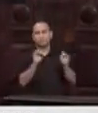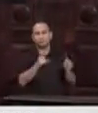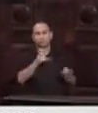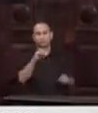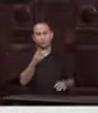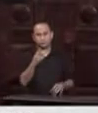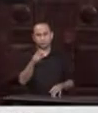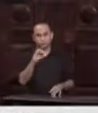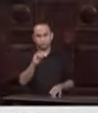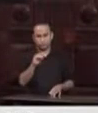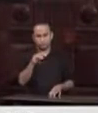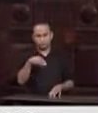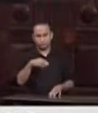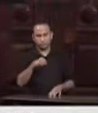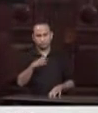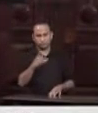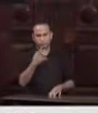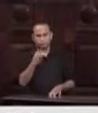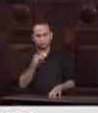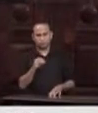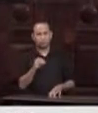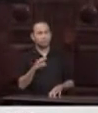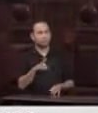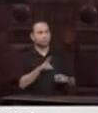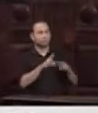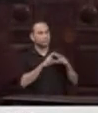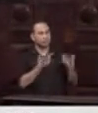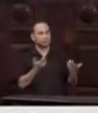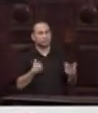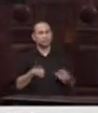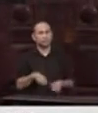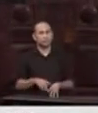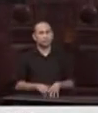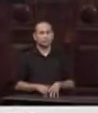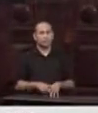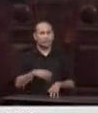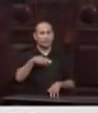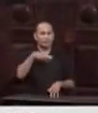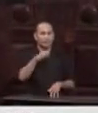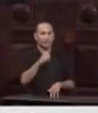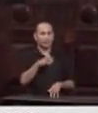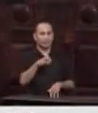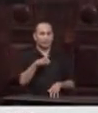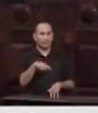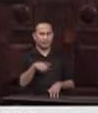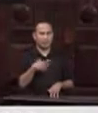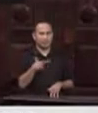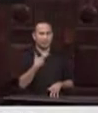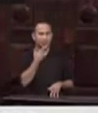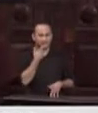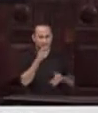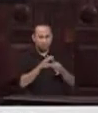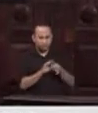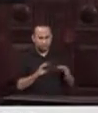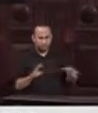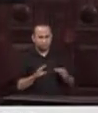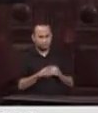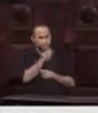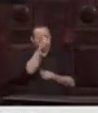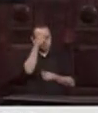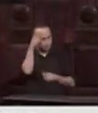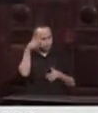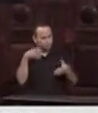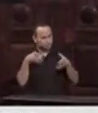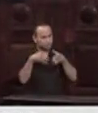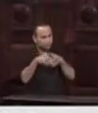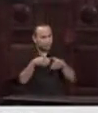que representa a região de Macaé. Está confirmada, está marcada uma audiência pública, foi confirmada hoje, da Comissão